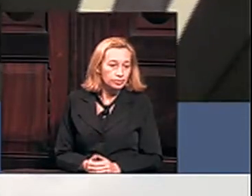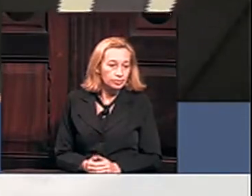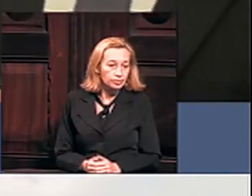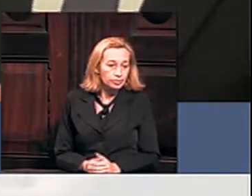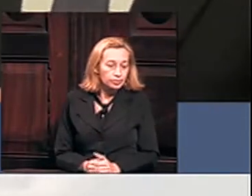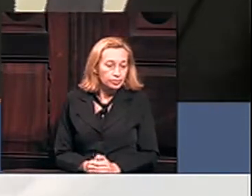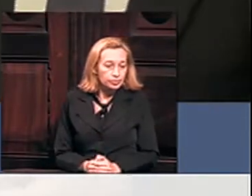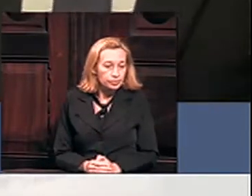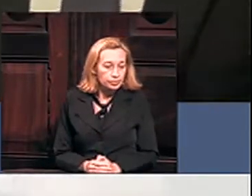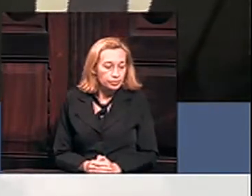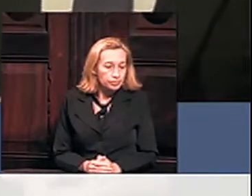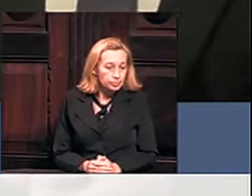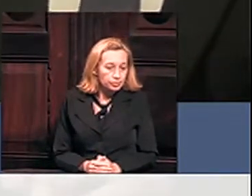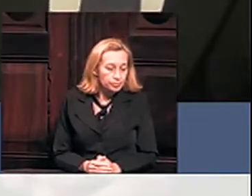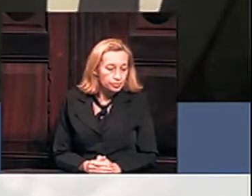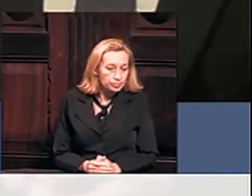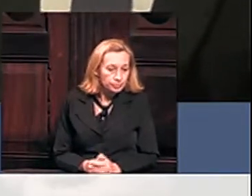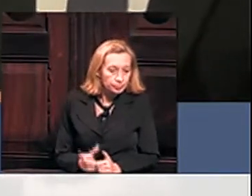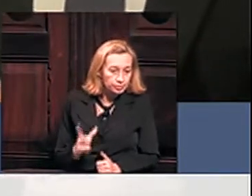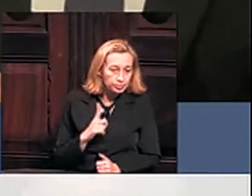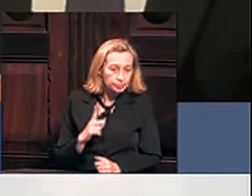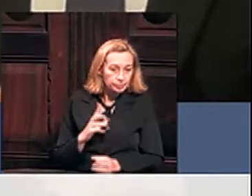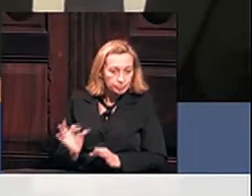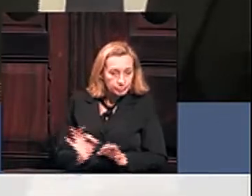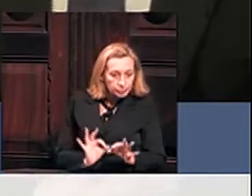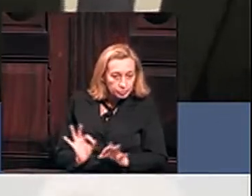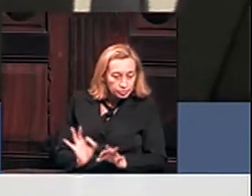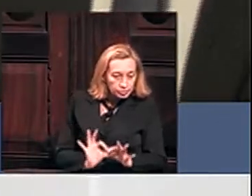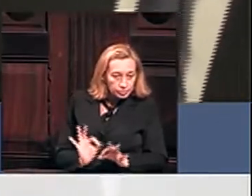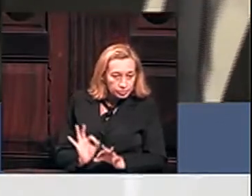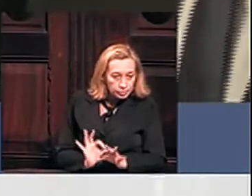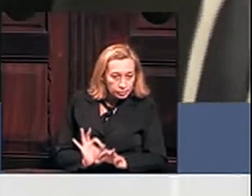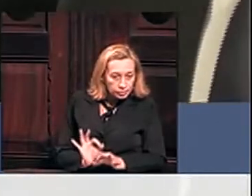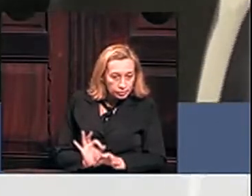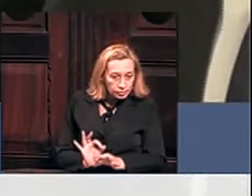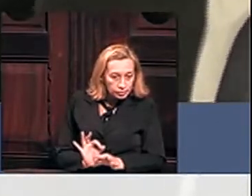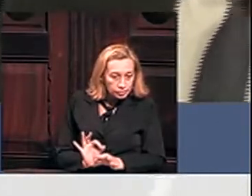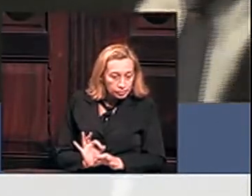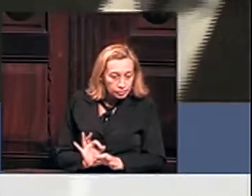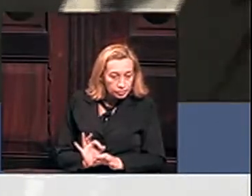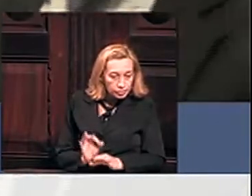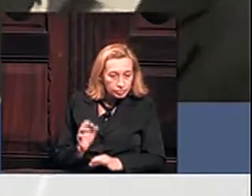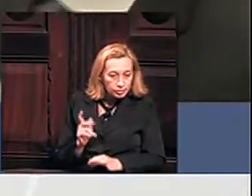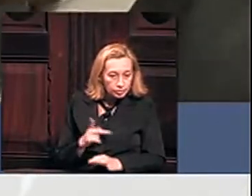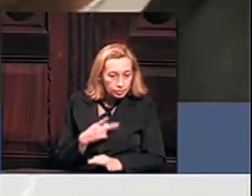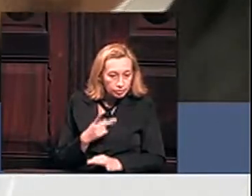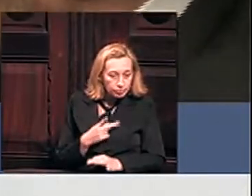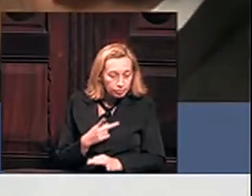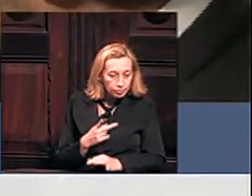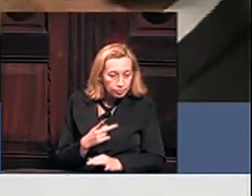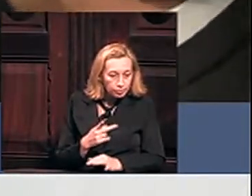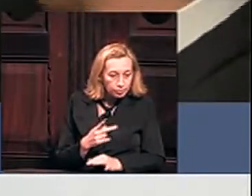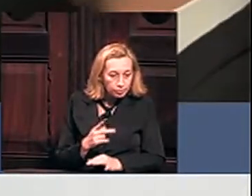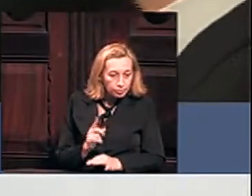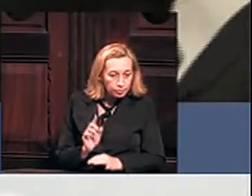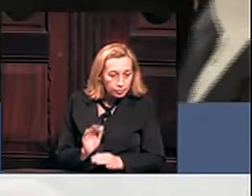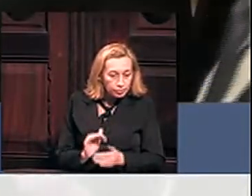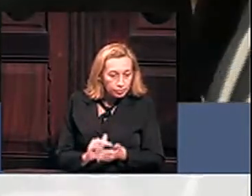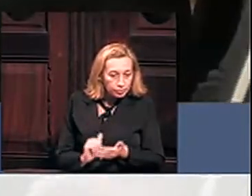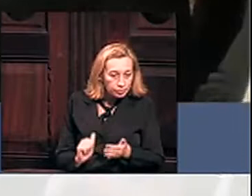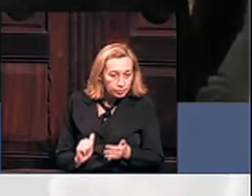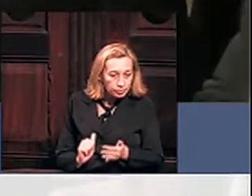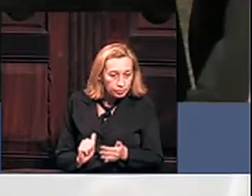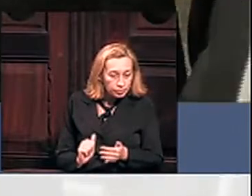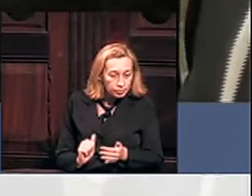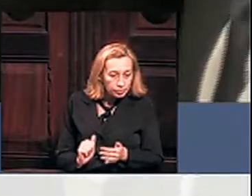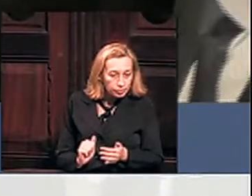que. Eu tenho um projeto protocolado há mais tempo que diz respeito à suspensão da cobrança dos eixos